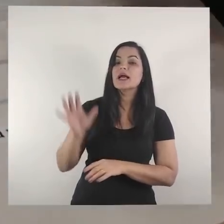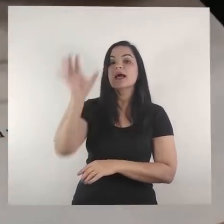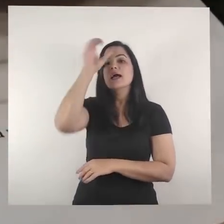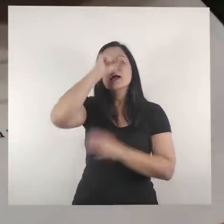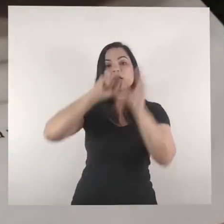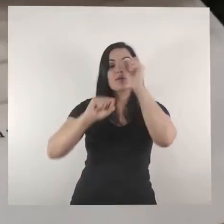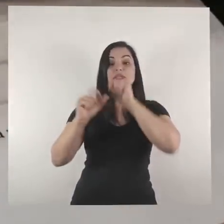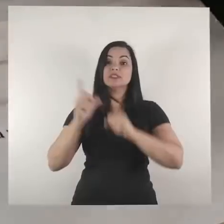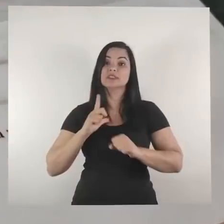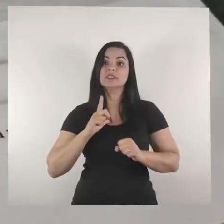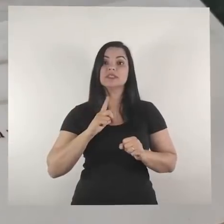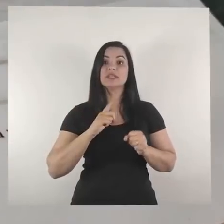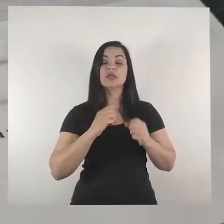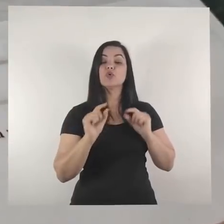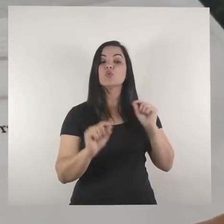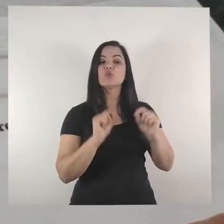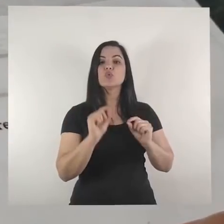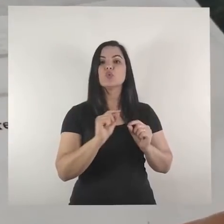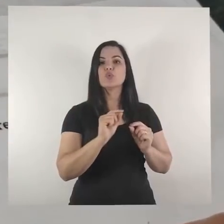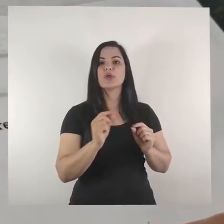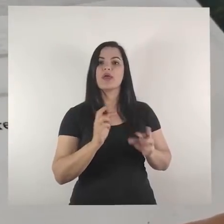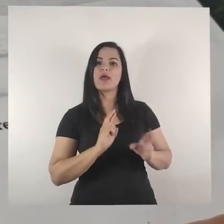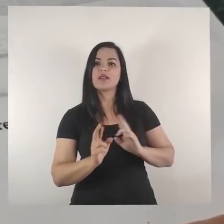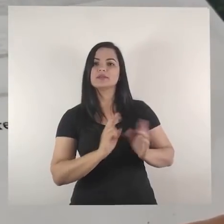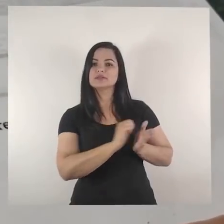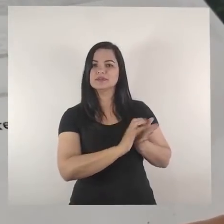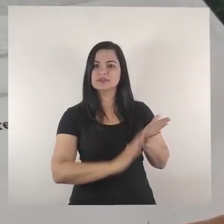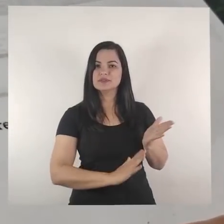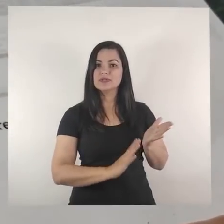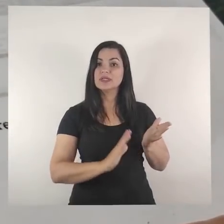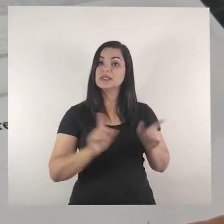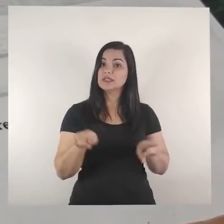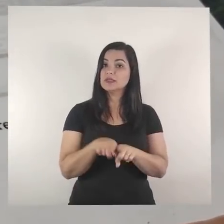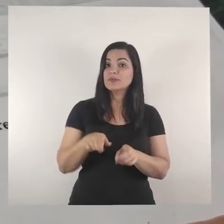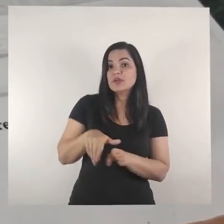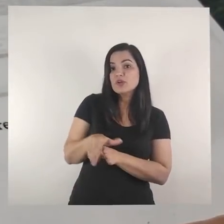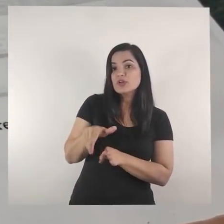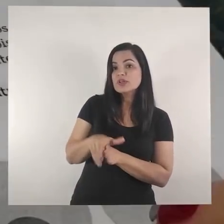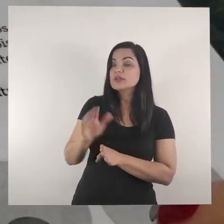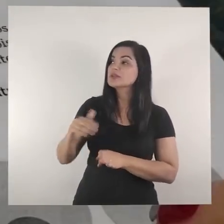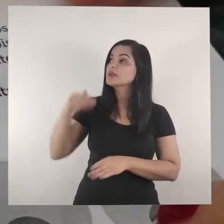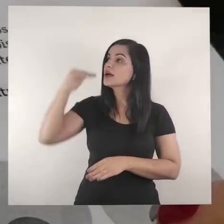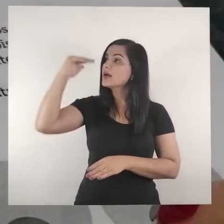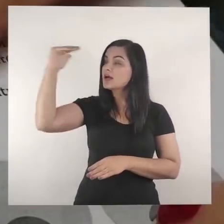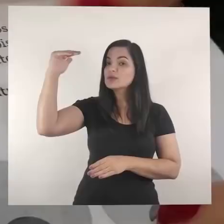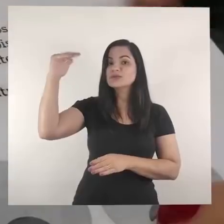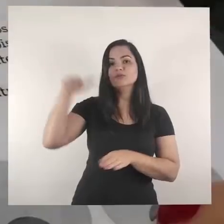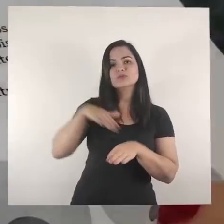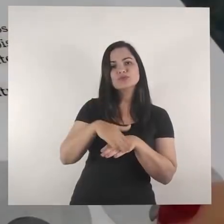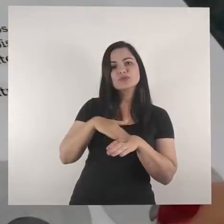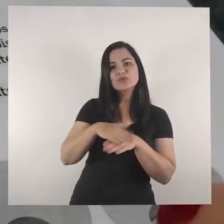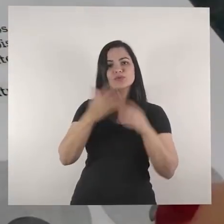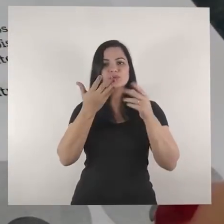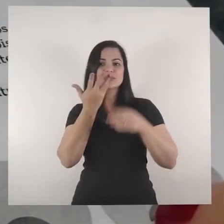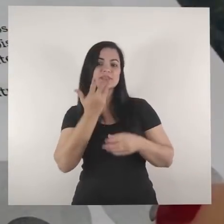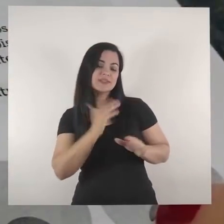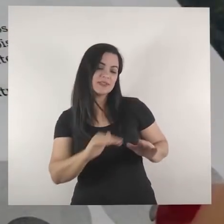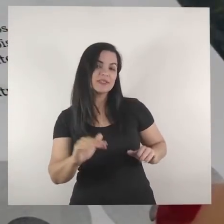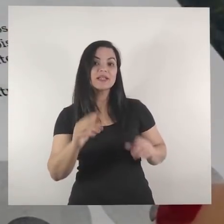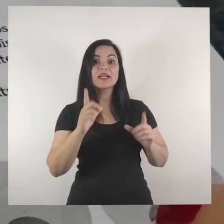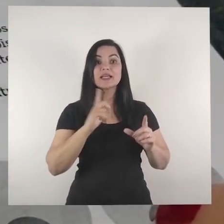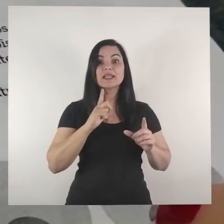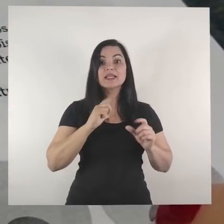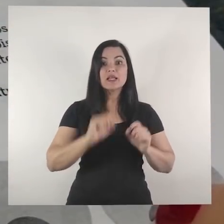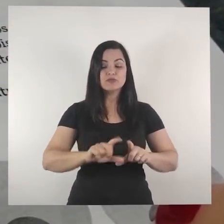atividade. E aqui, a orientação para o adulto conversar com a criança. Nós temos um espaço em branco. É